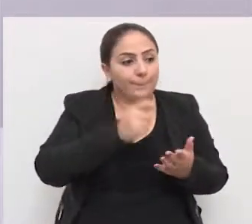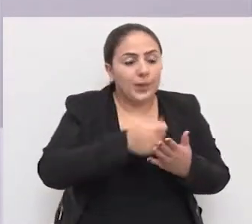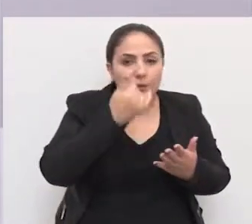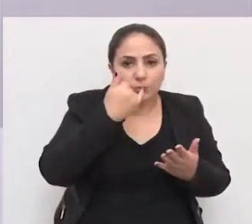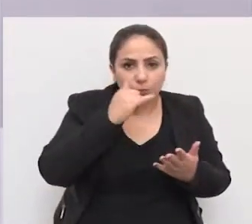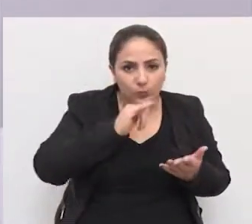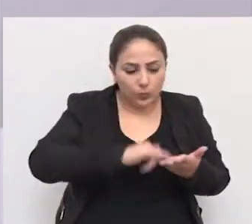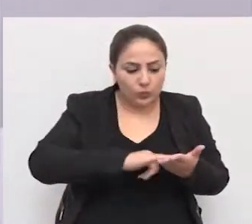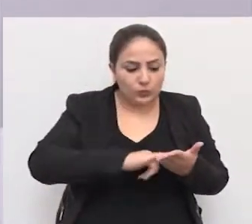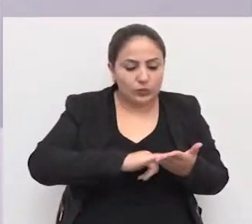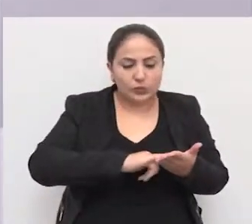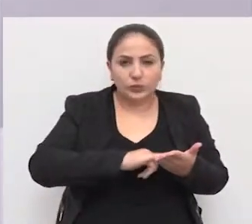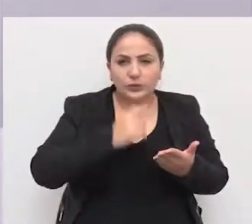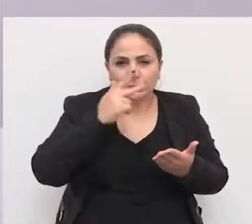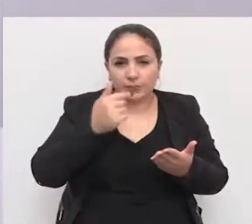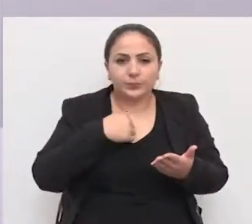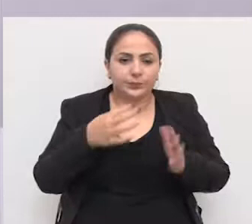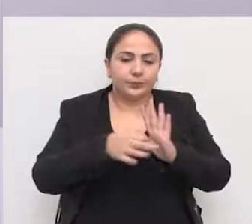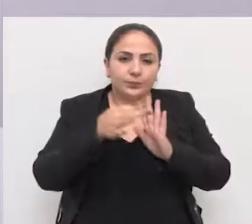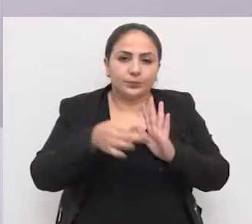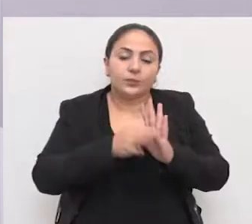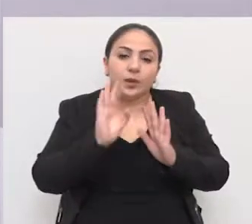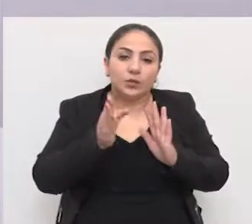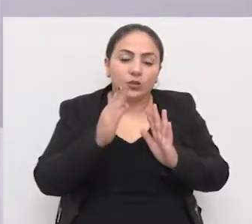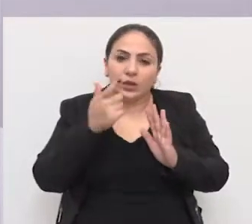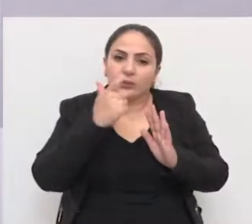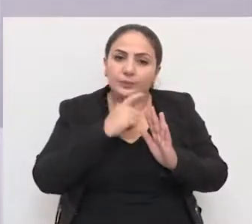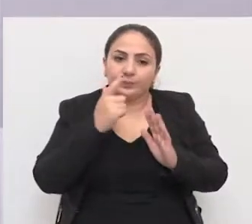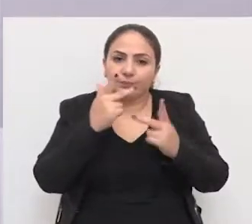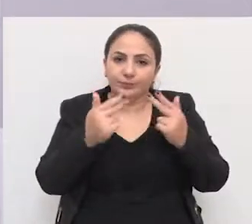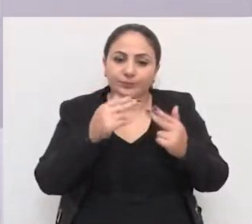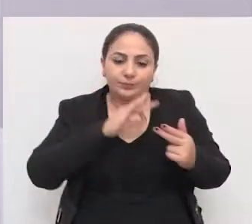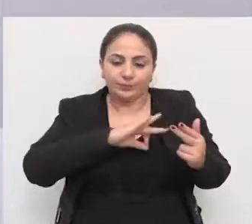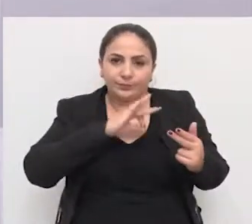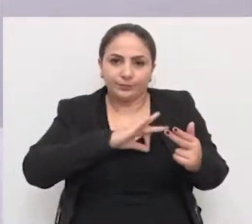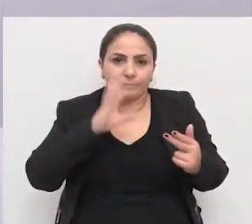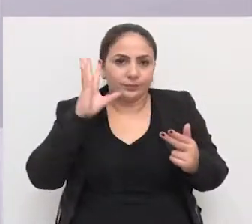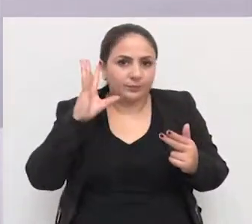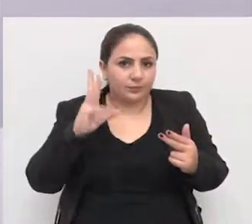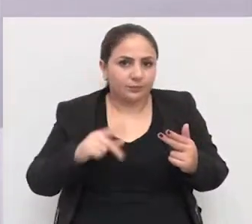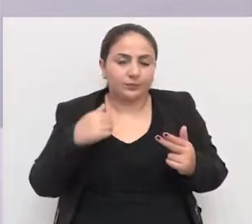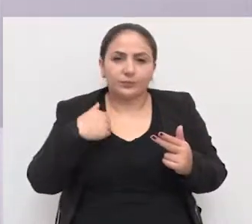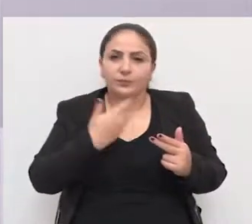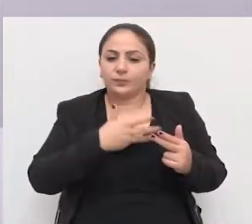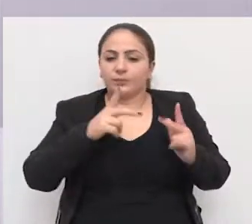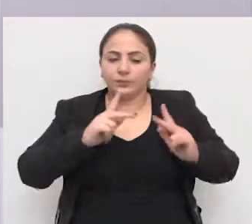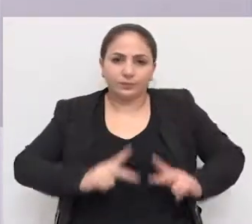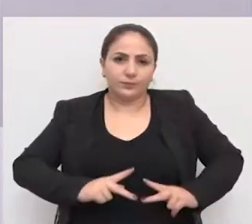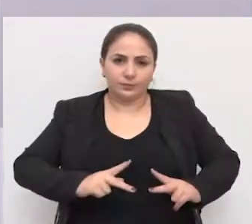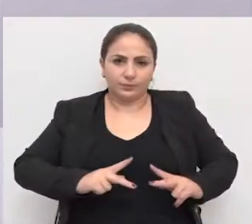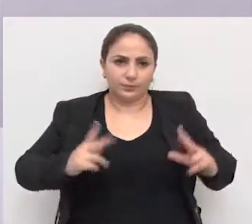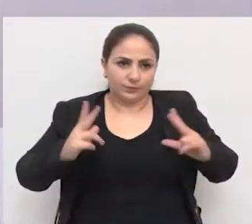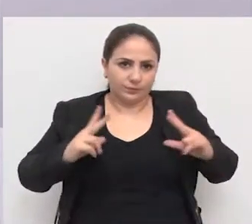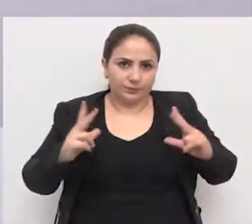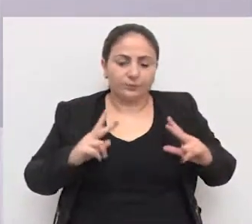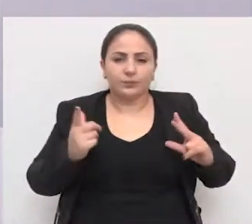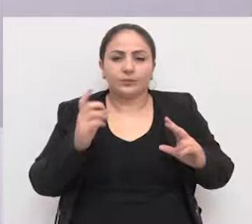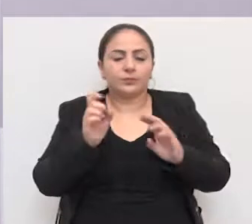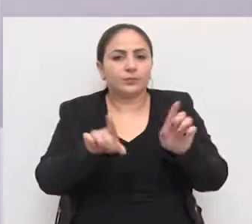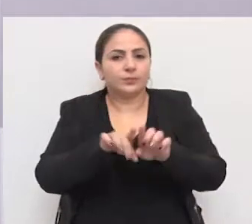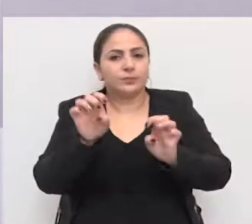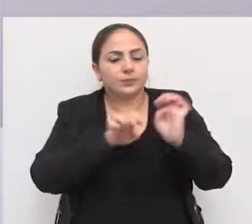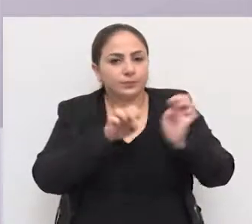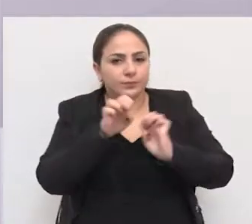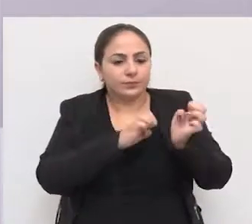você paga o imposto, que na minha opinião já deveria ser o único, que é sobre a sua renda. Todas as rendas que nós, pessoas físicas e empresas